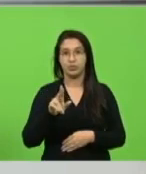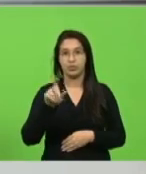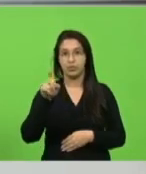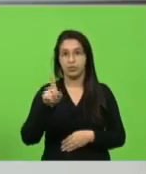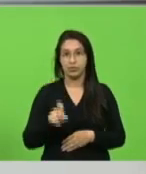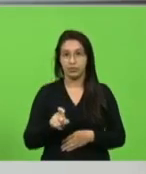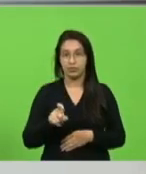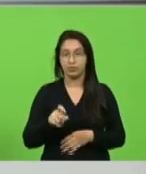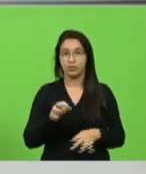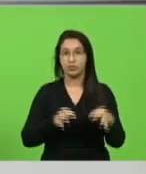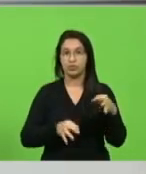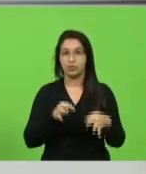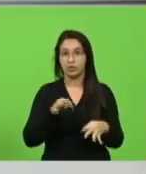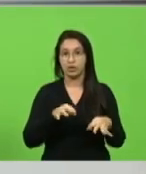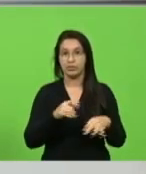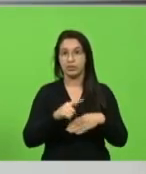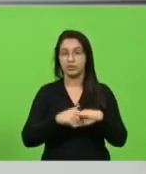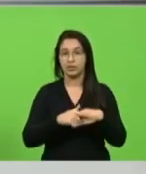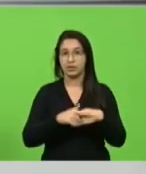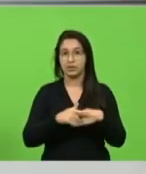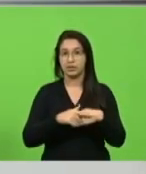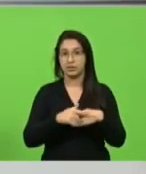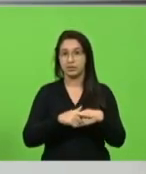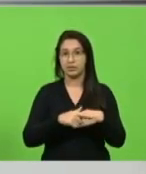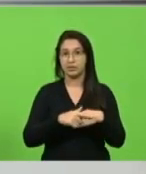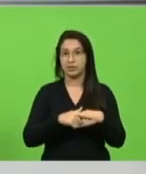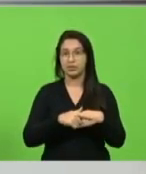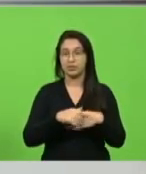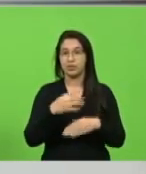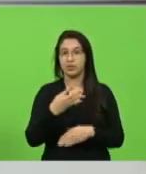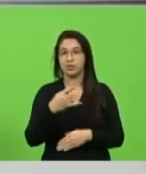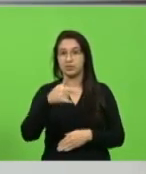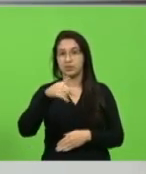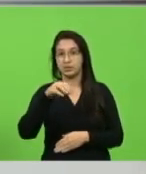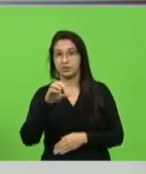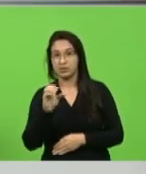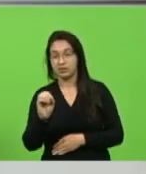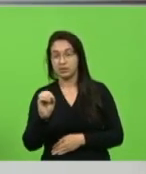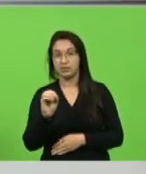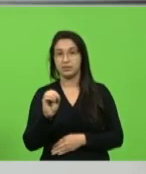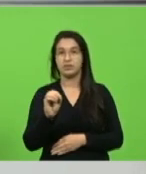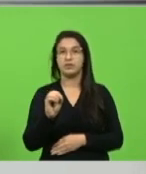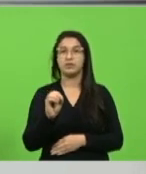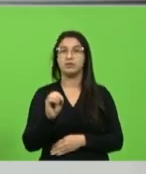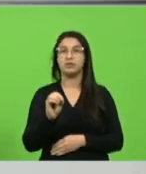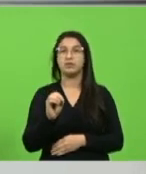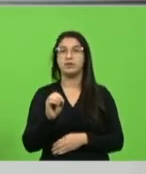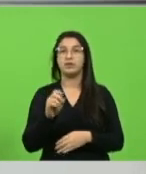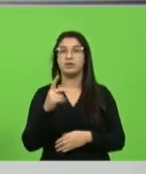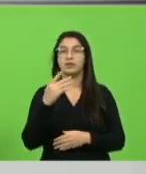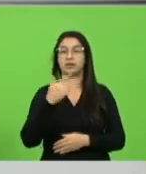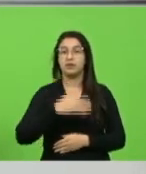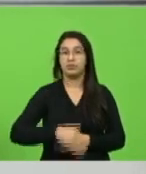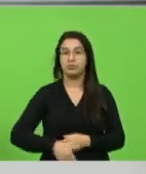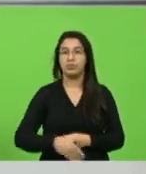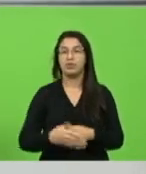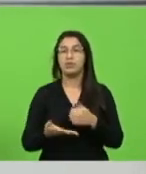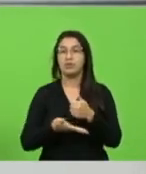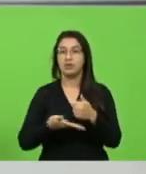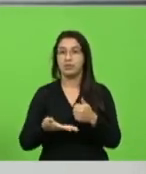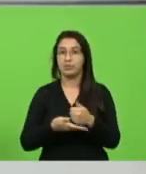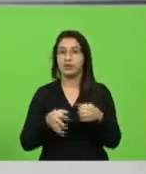julgamento da ação penal 470, prestigiou o indício como mecanismo de prova suficiente